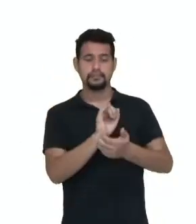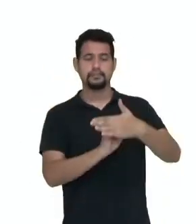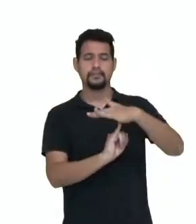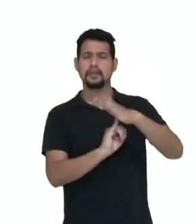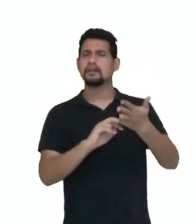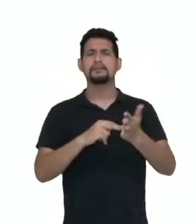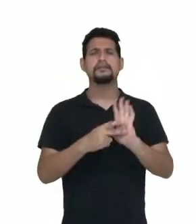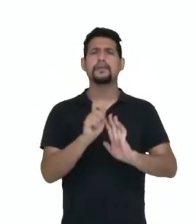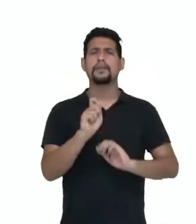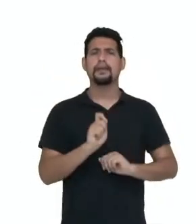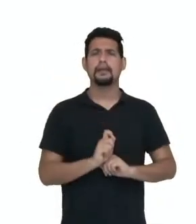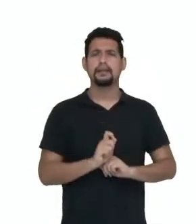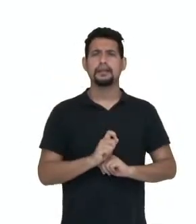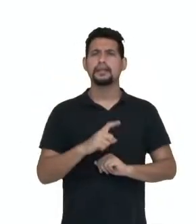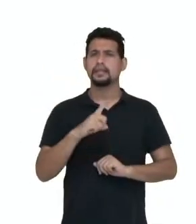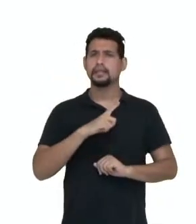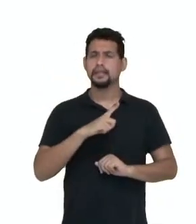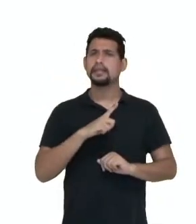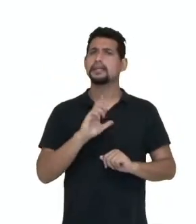ele